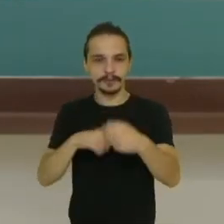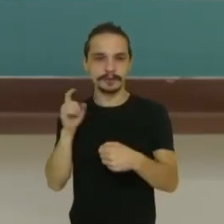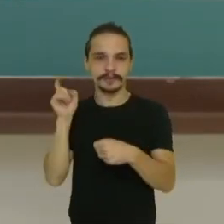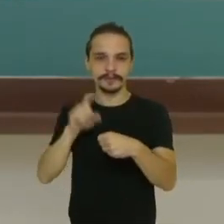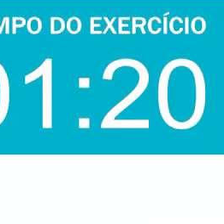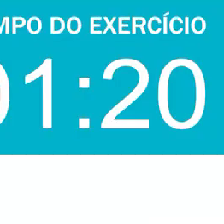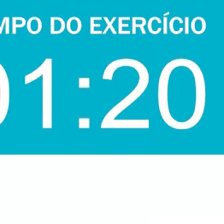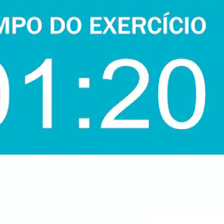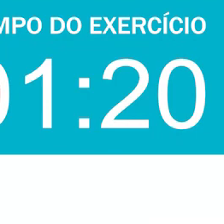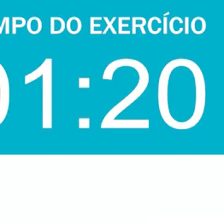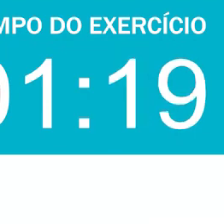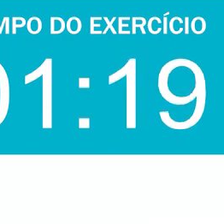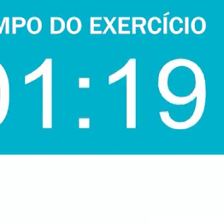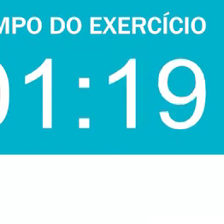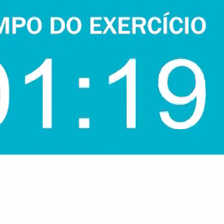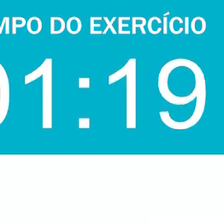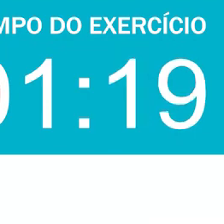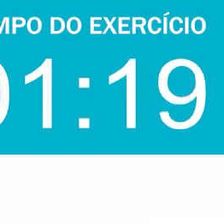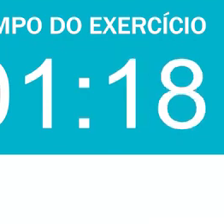faz a correção